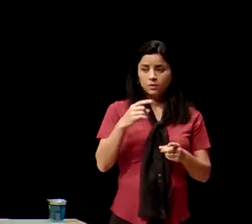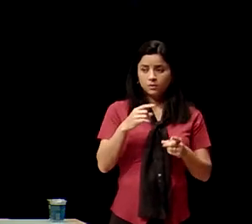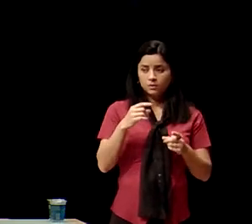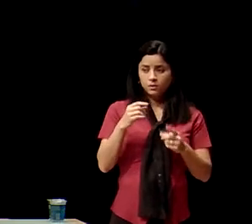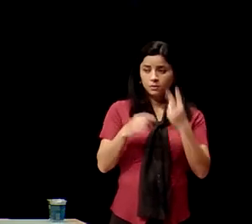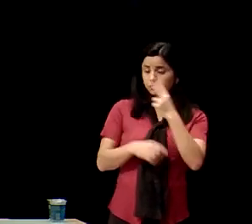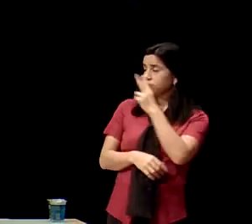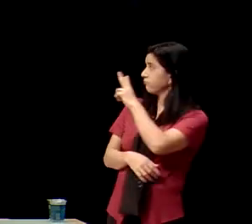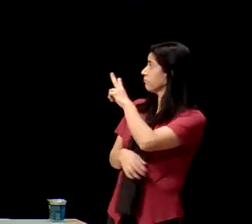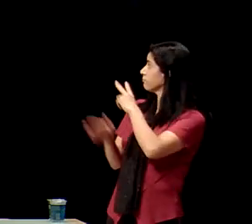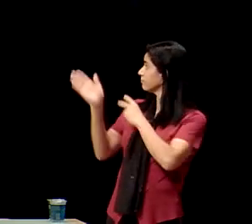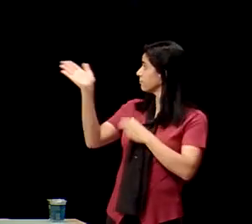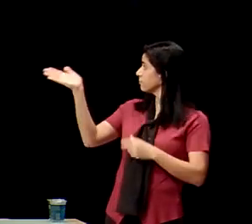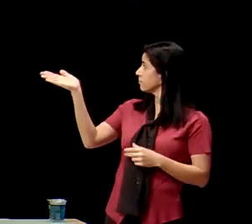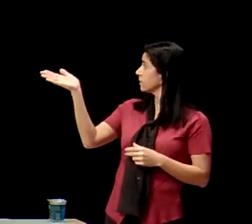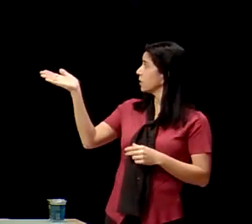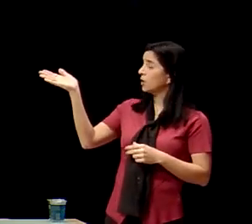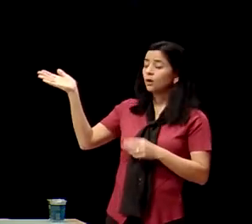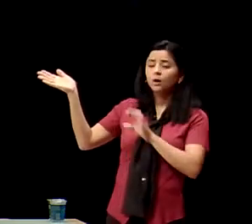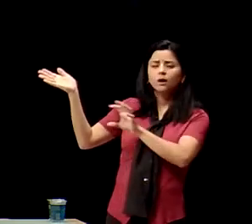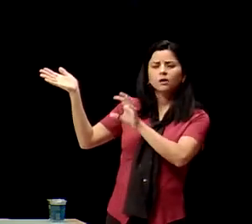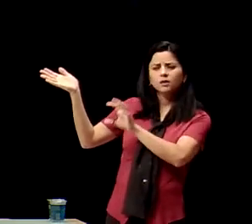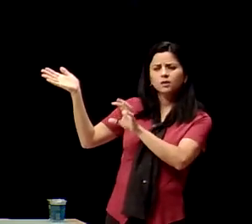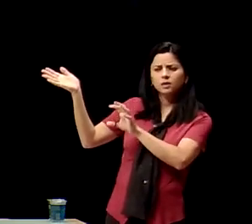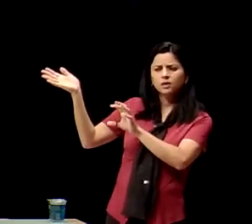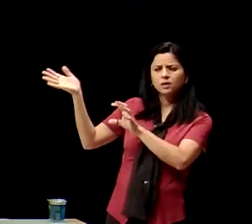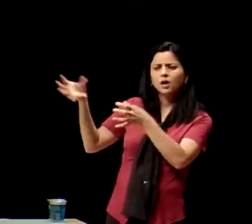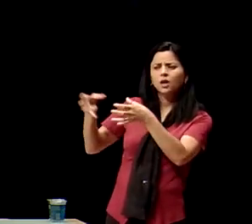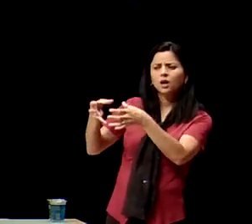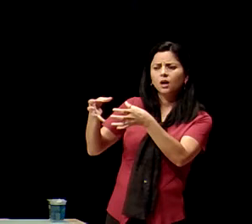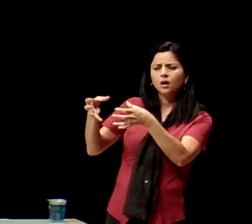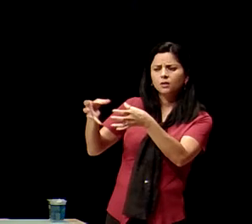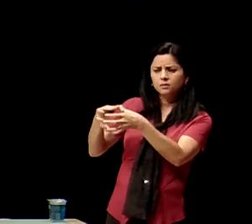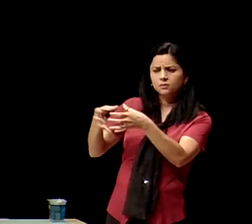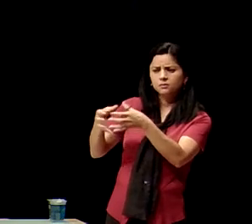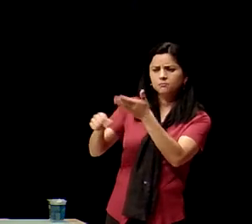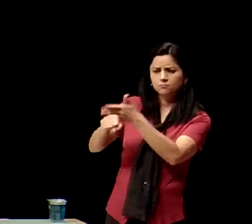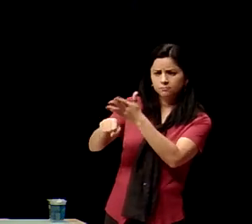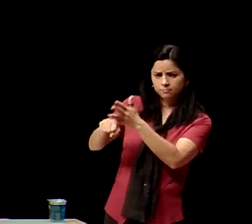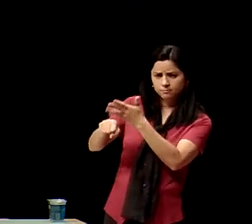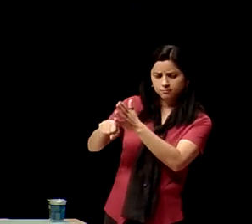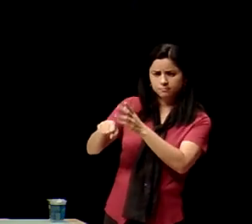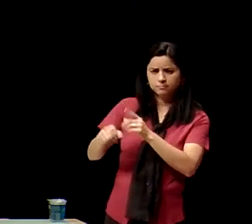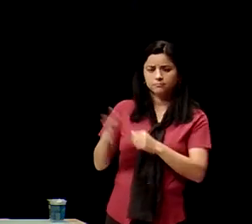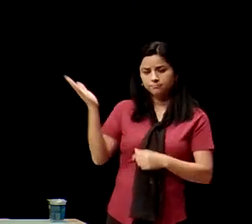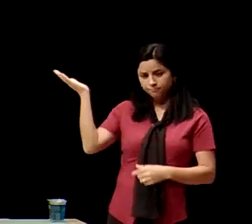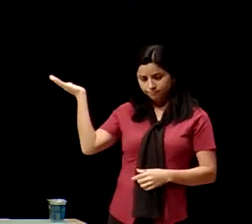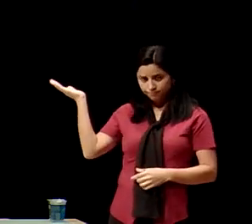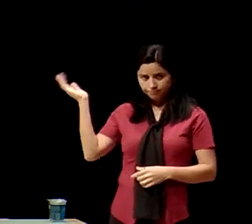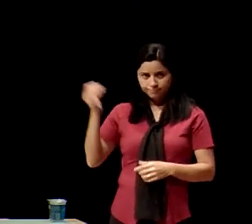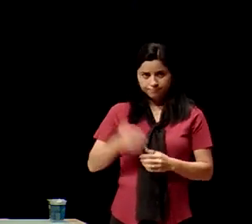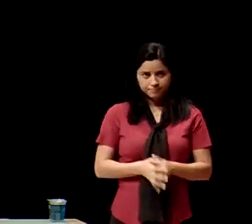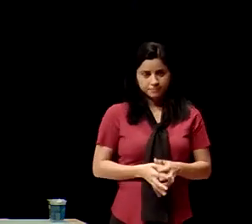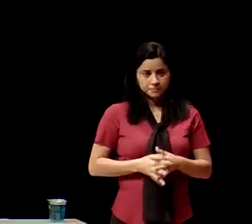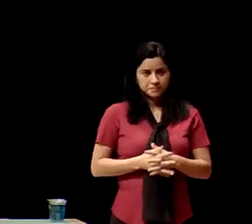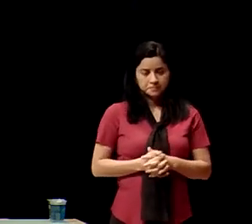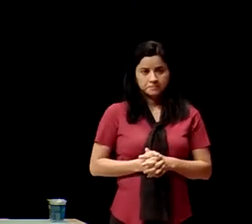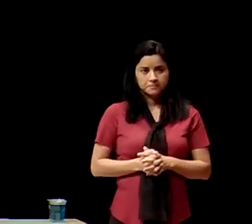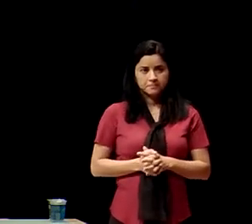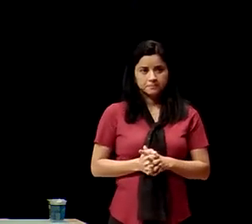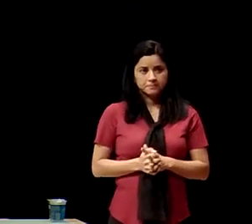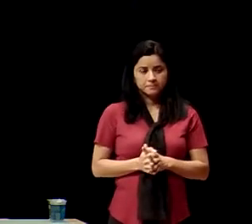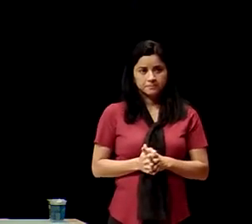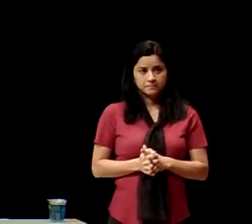inferior no campo de conhecimento de prática, perdão, no campo da prática. There is a lot of variation